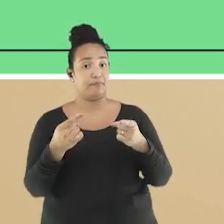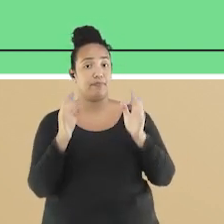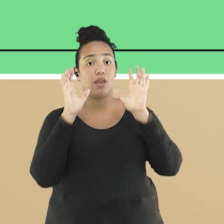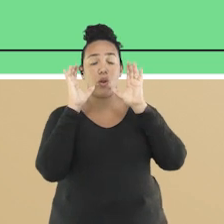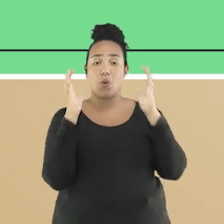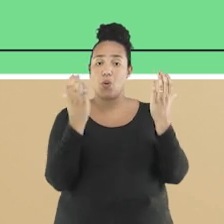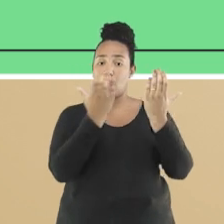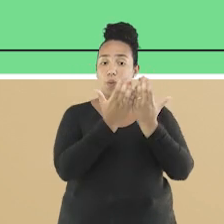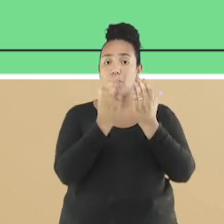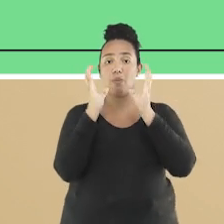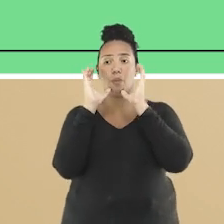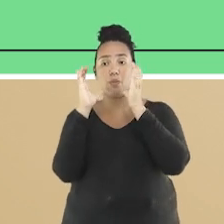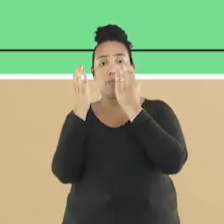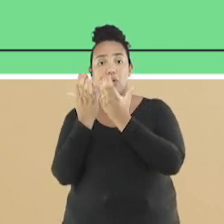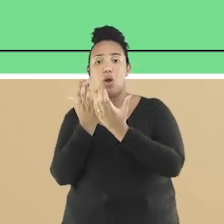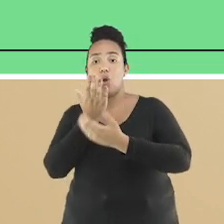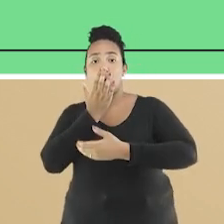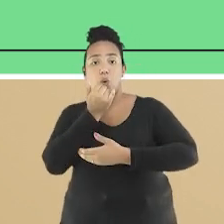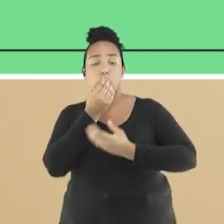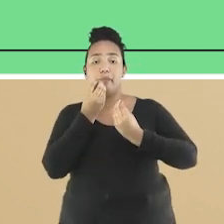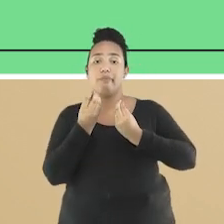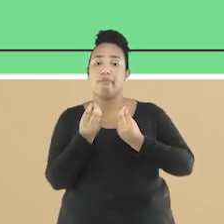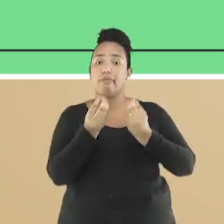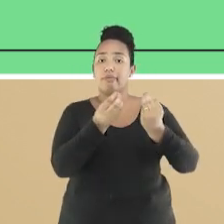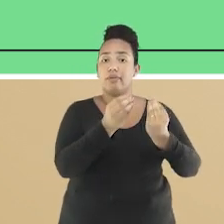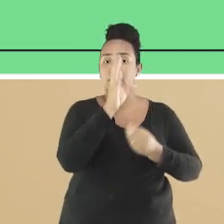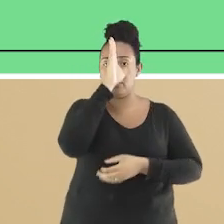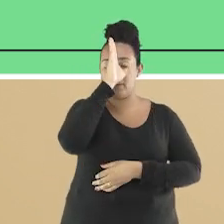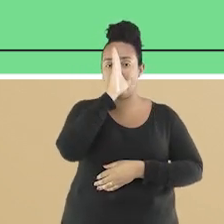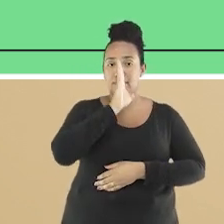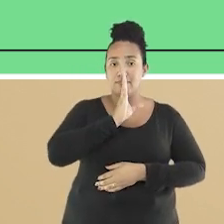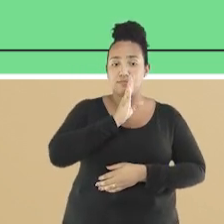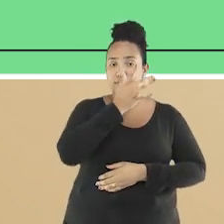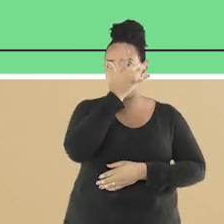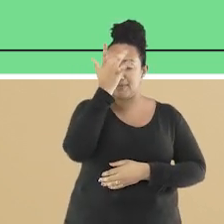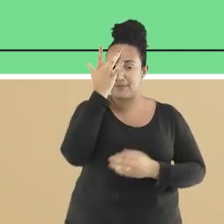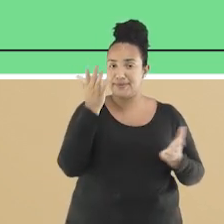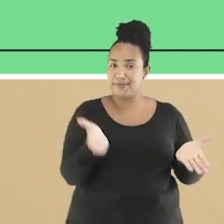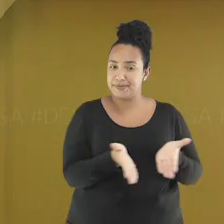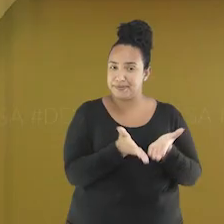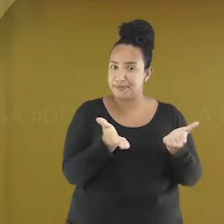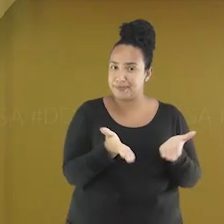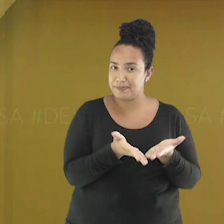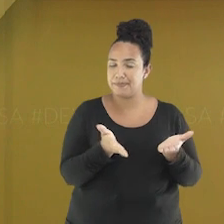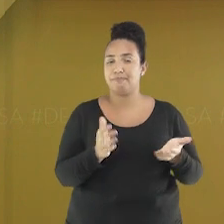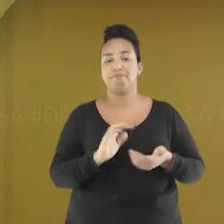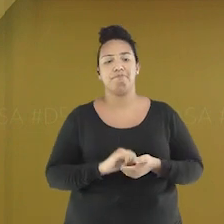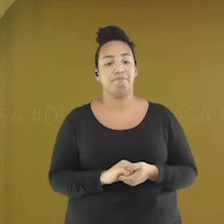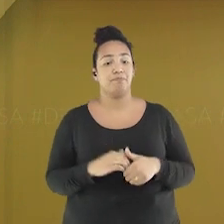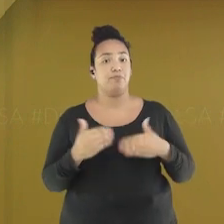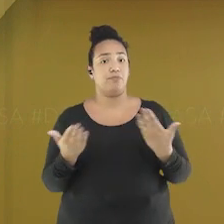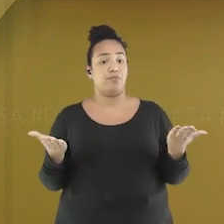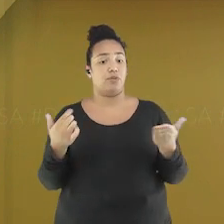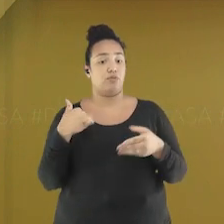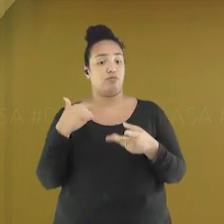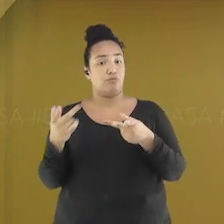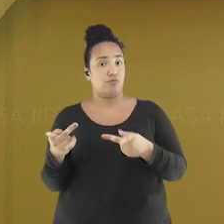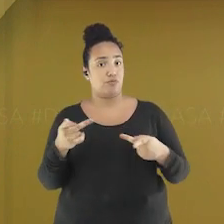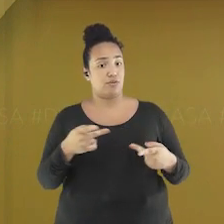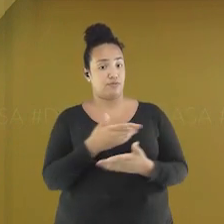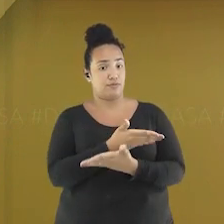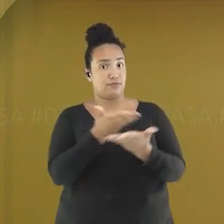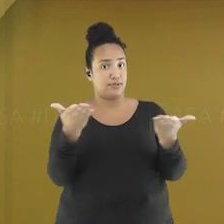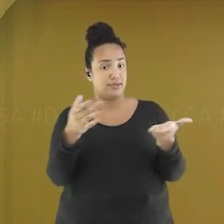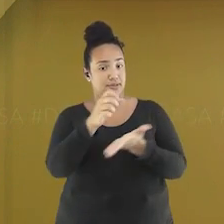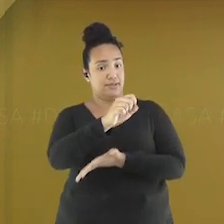costumam realizar campanhas de alimentos e oferecer jantares gratuitos para os menos afortunados. Agora, convido vocês para que